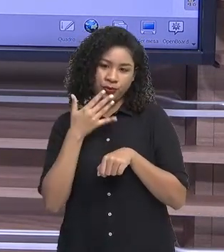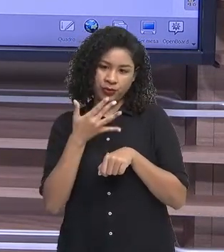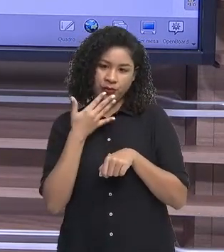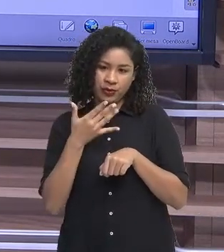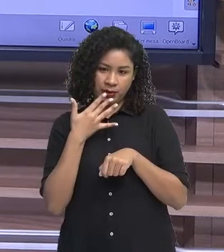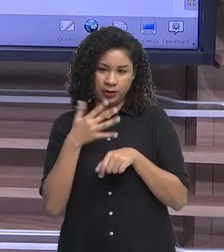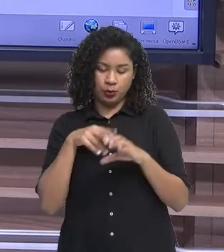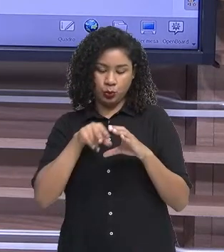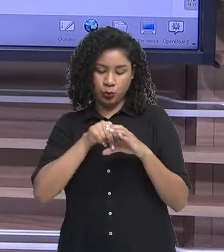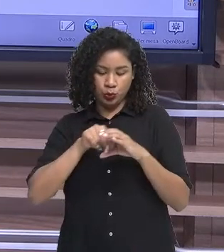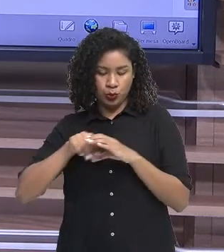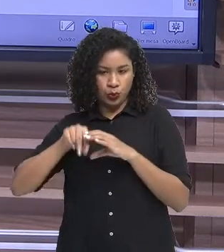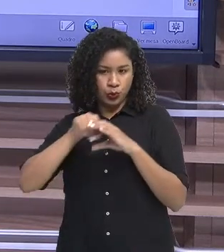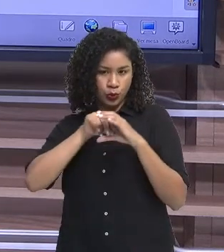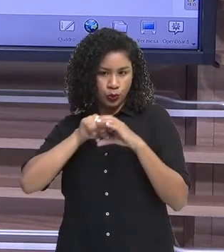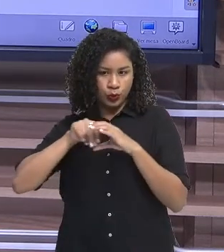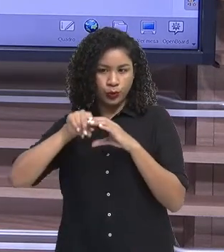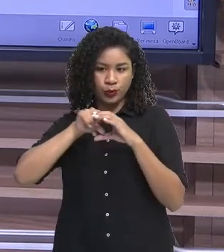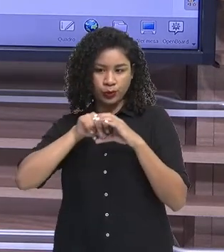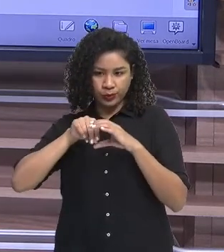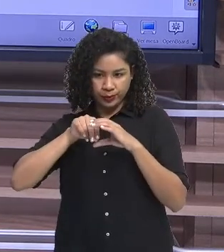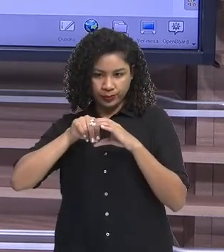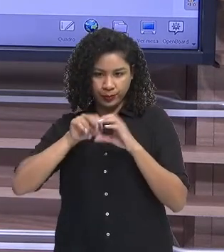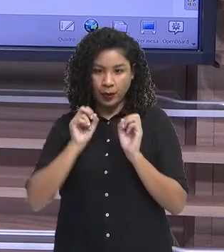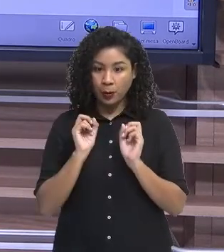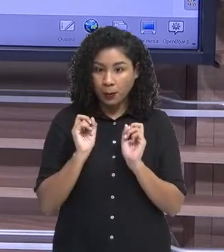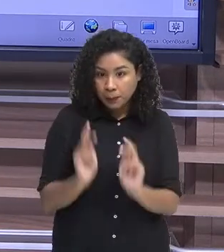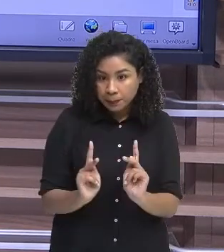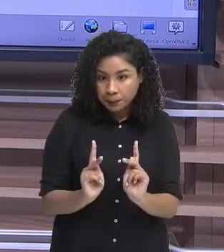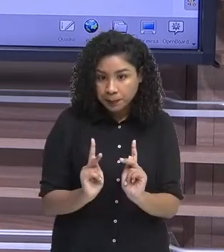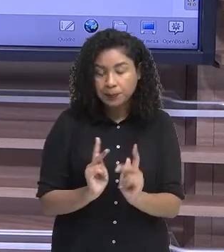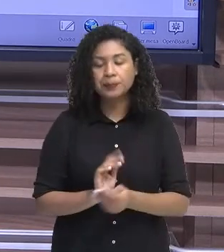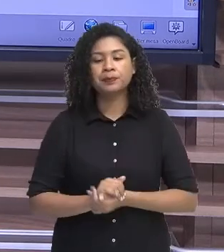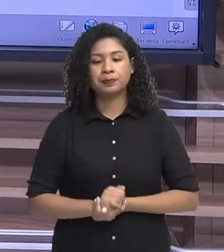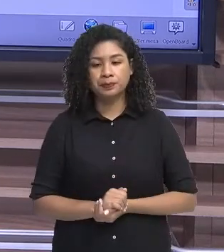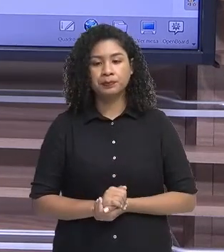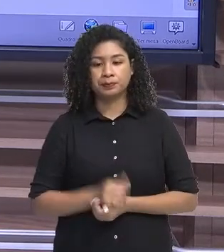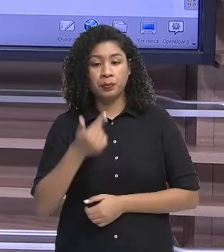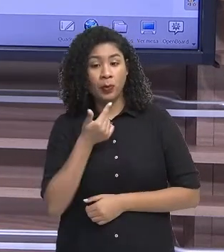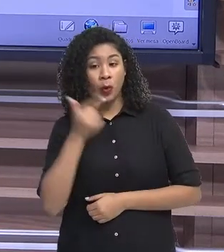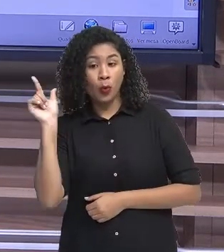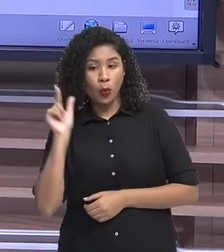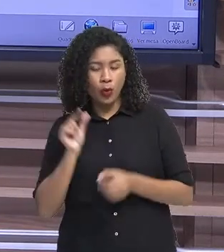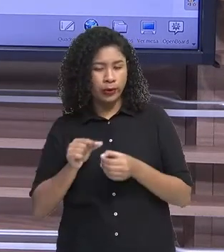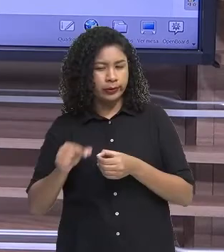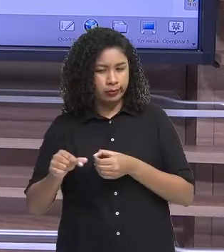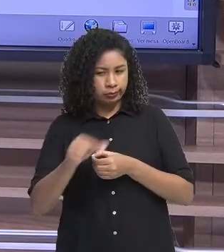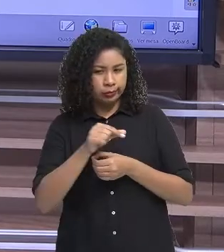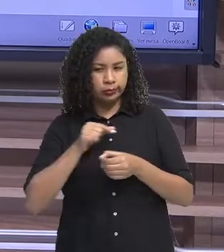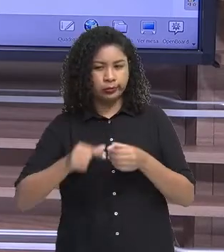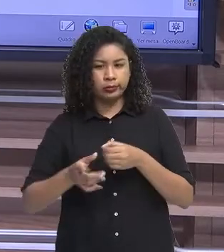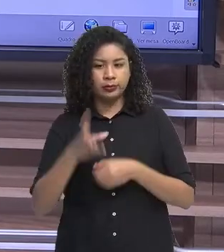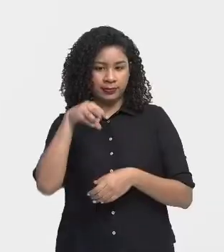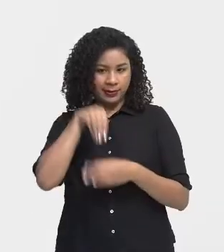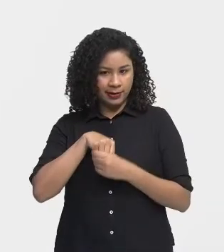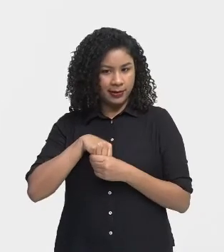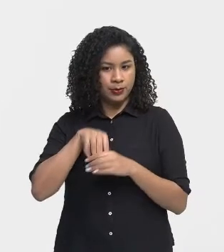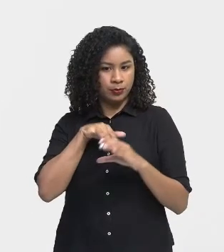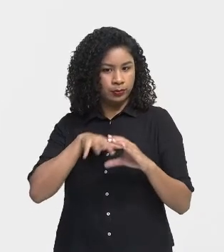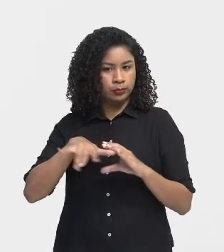aí para esses vegetais, tá bom? Vamos observar outras organelas também que fazem parte do